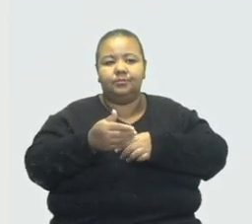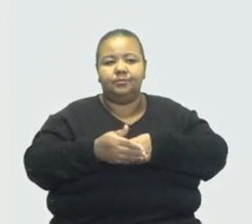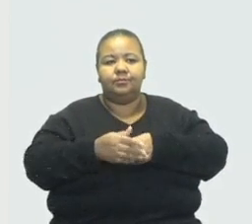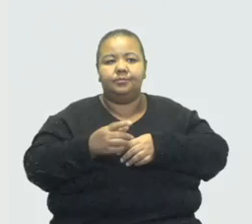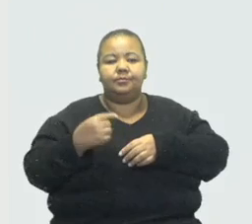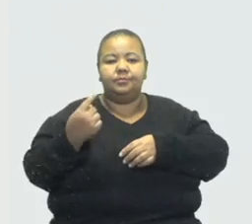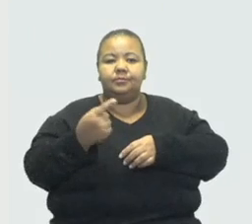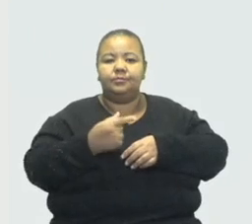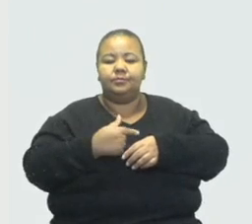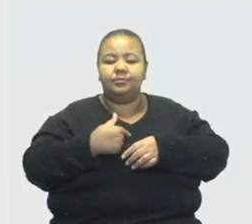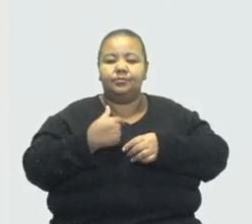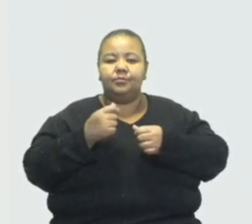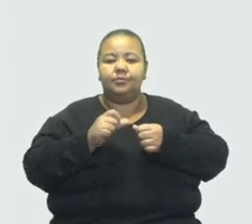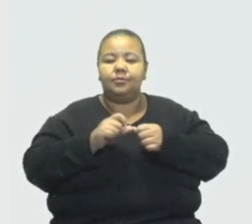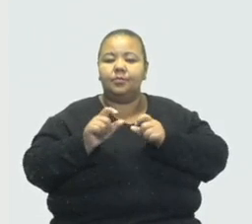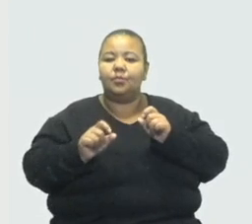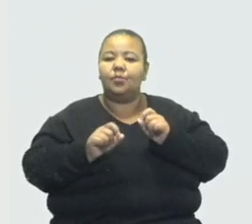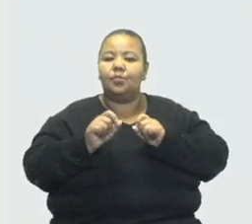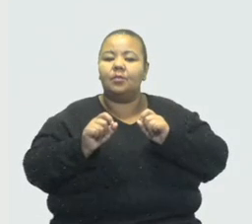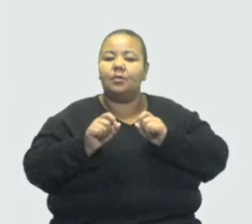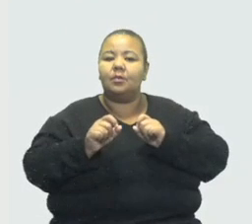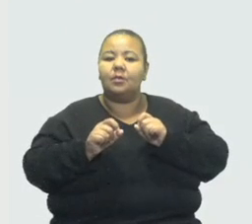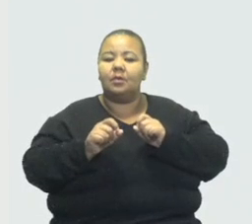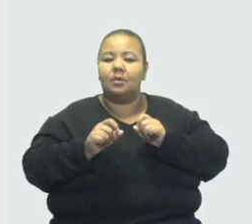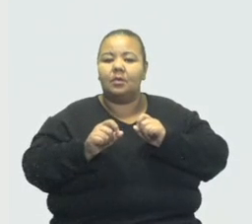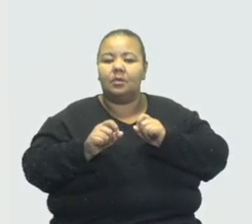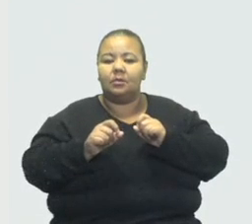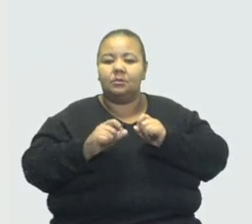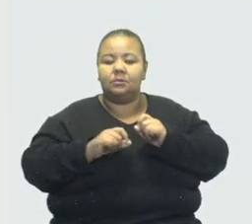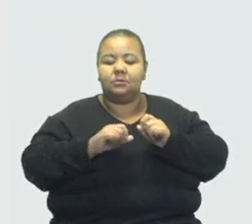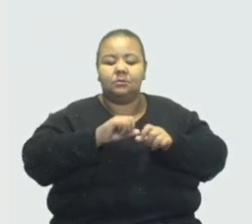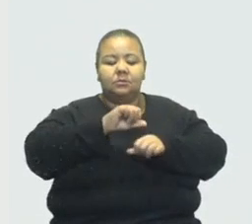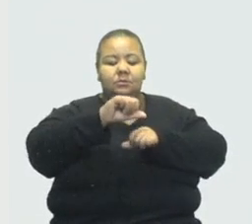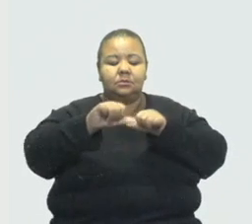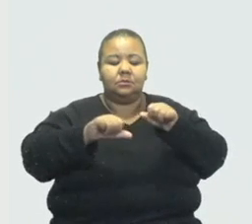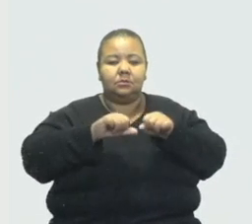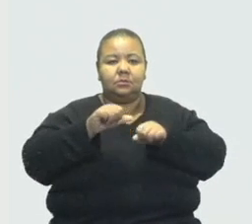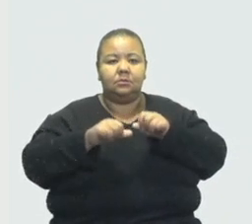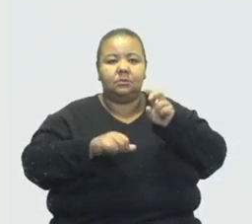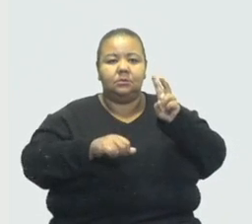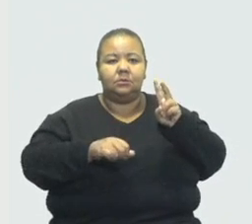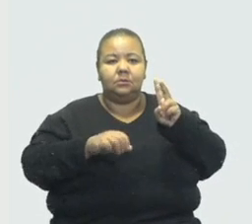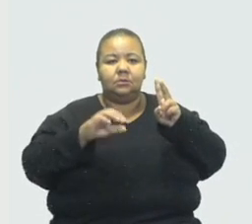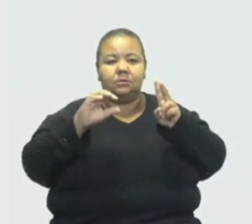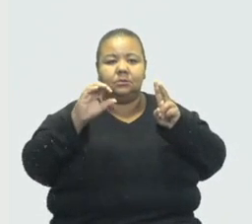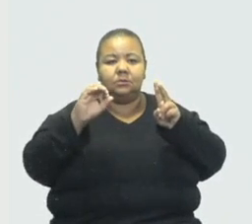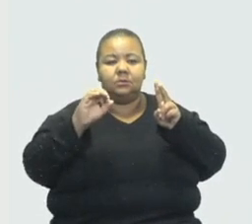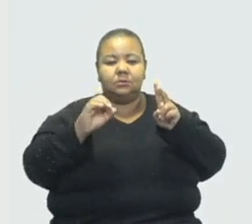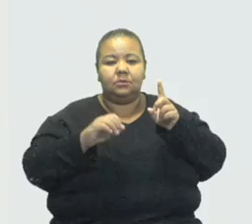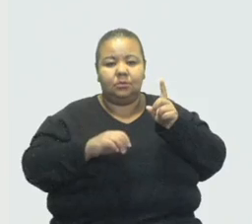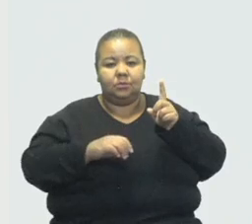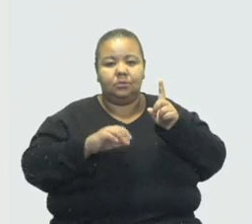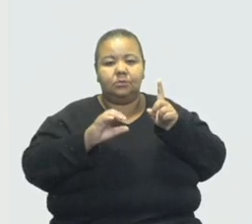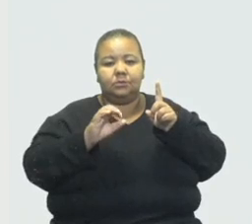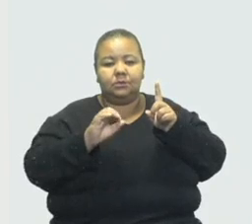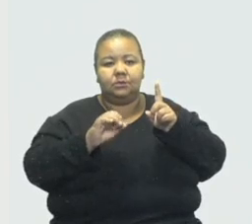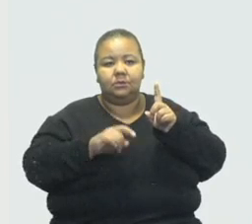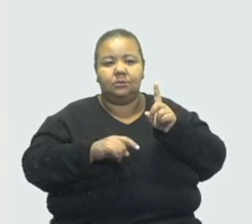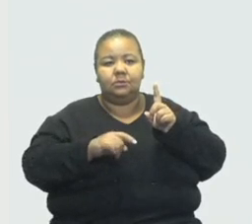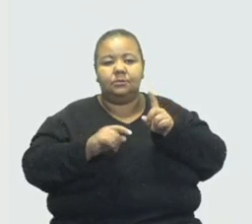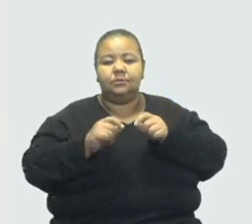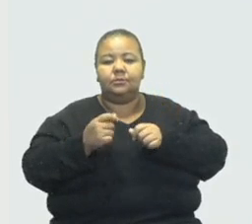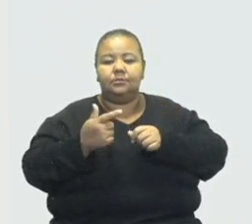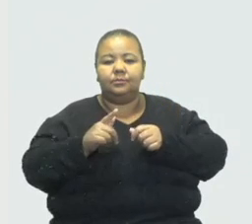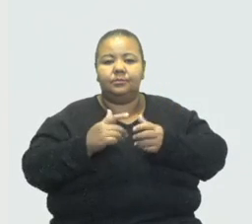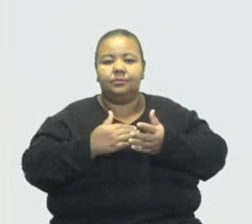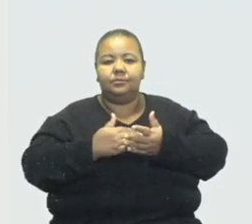a gente vai fazer o quê? Nós temos que transformar esse 2 aqui num zero, nesse 1 também em um zero,